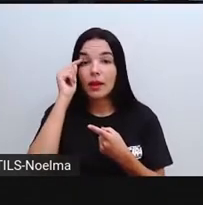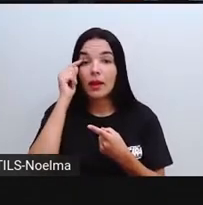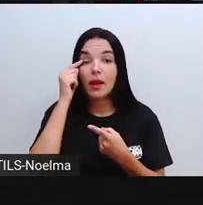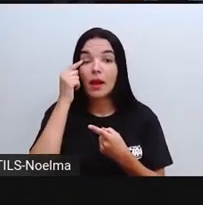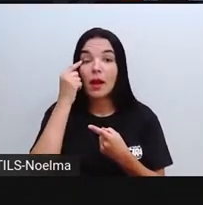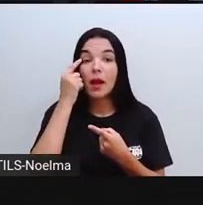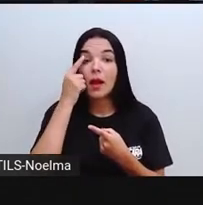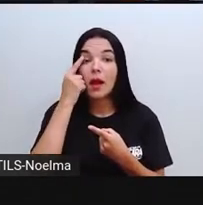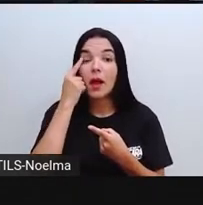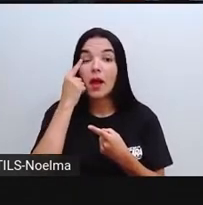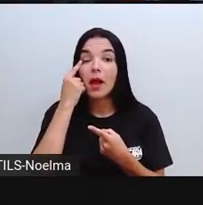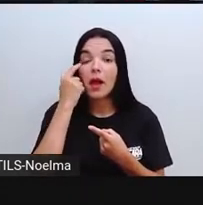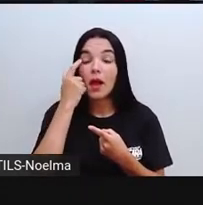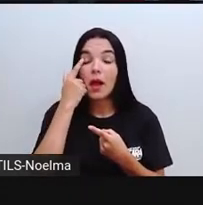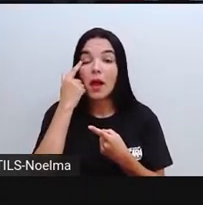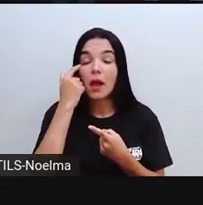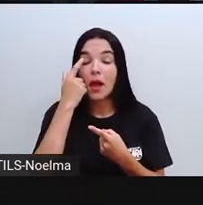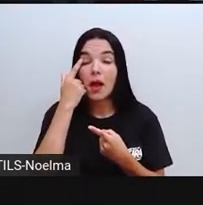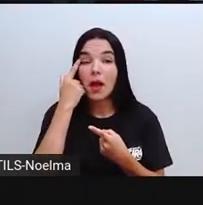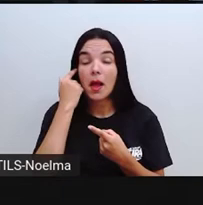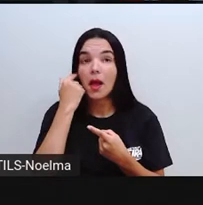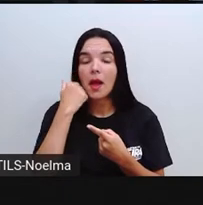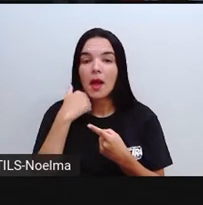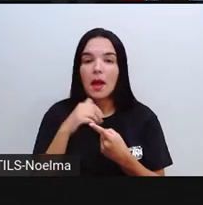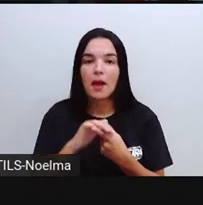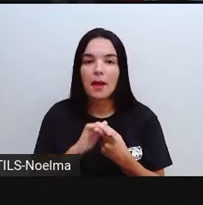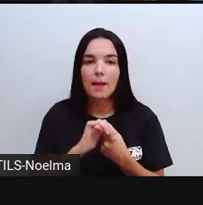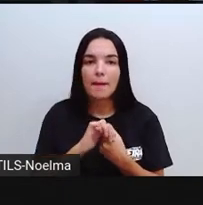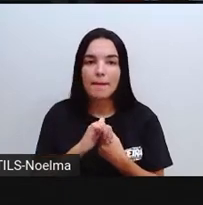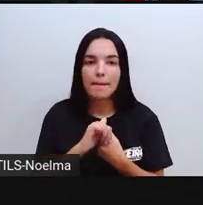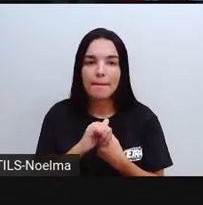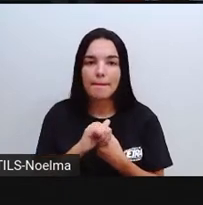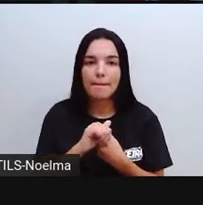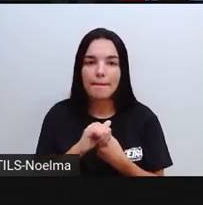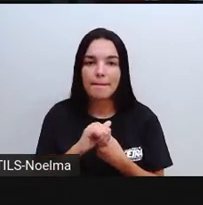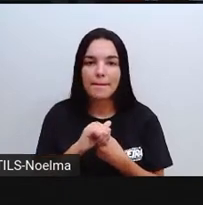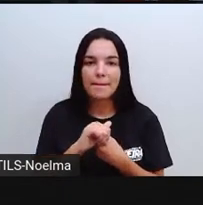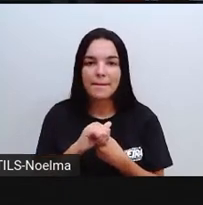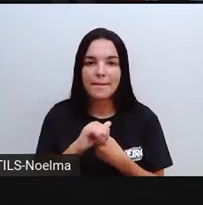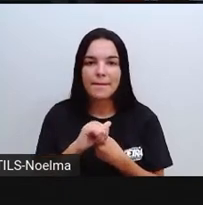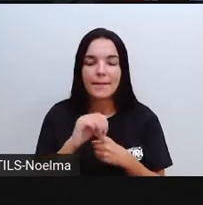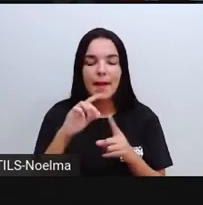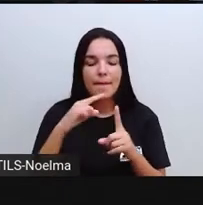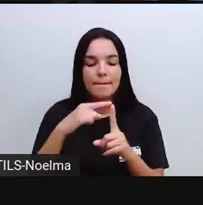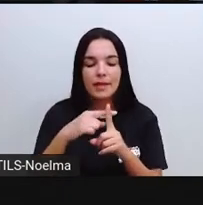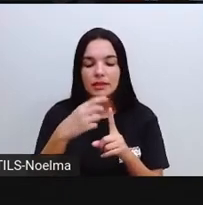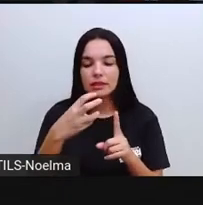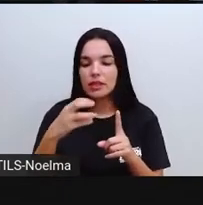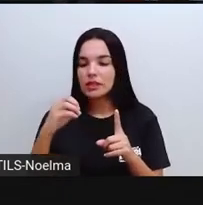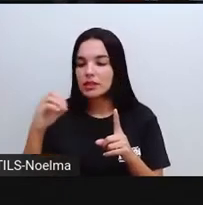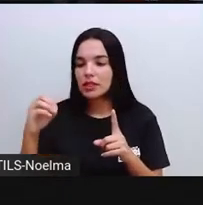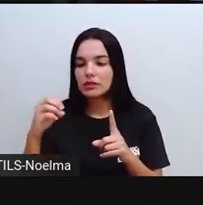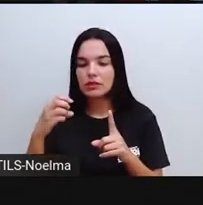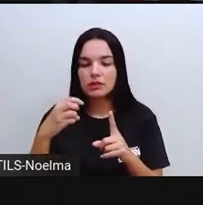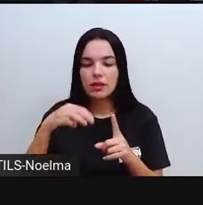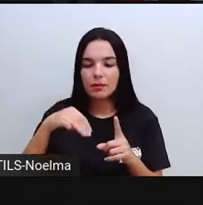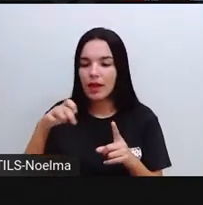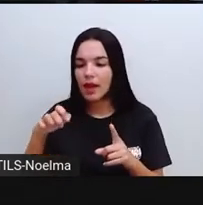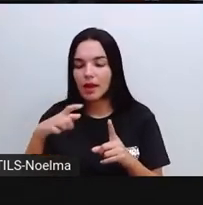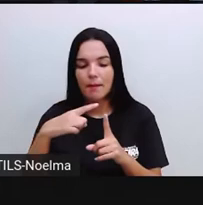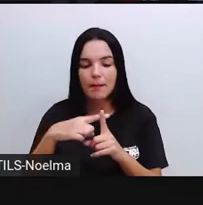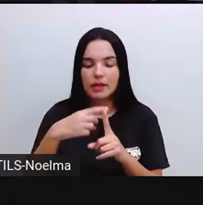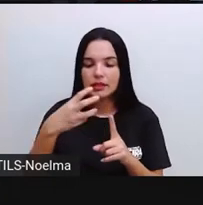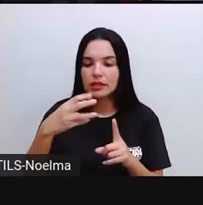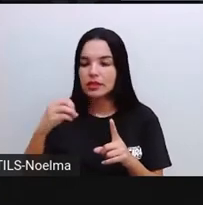perdão mais já que a gente tá falando sobre 1.600 mais 300 ml mais 300 ml